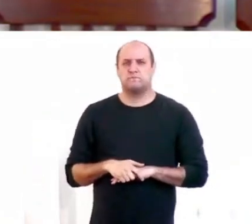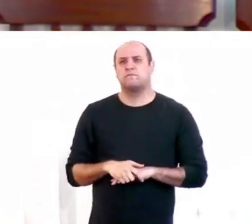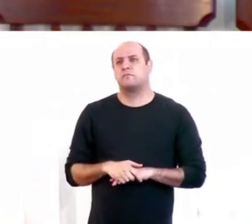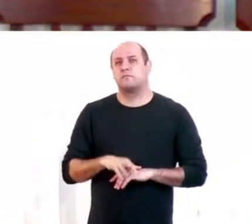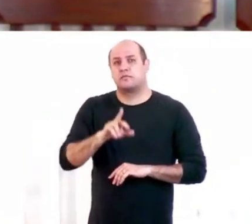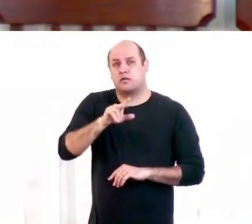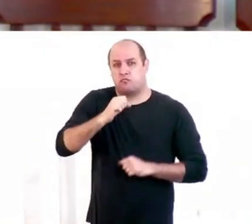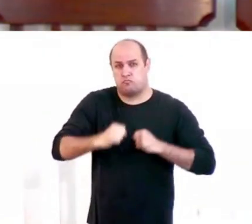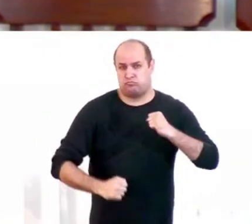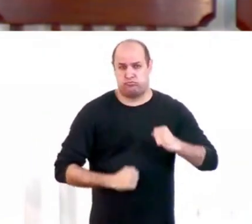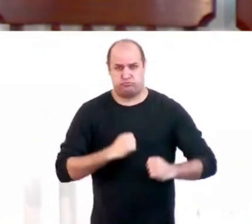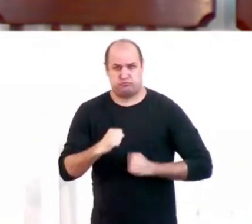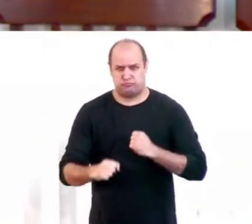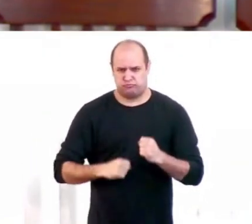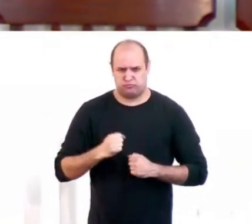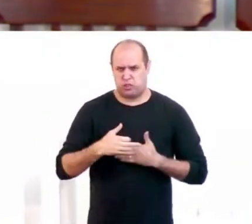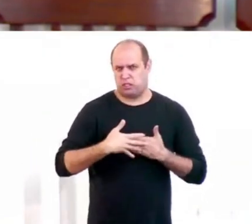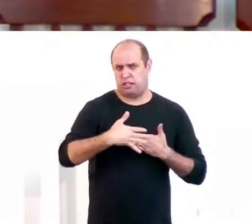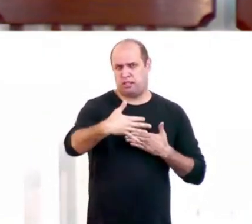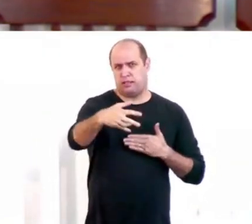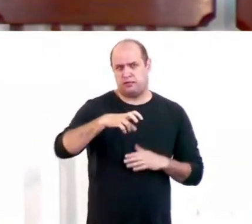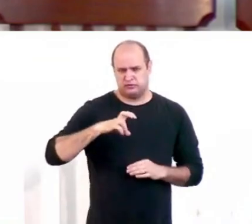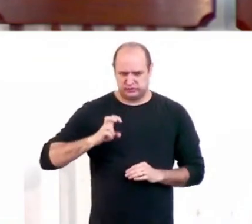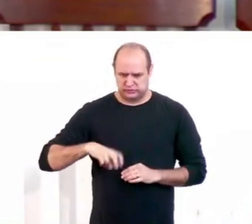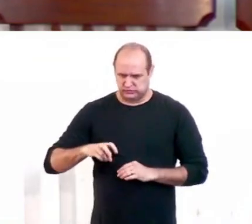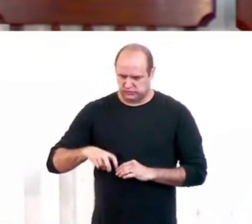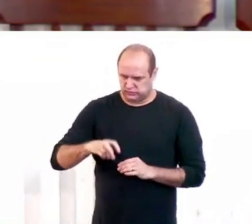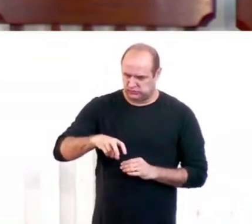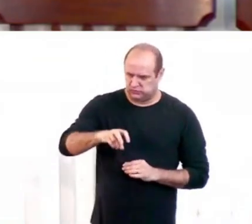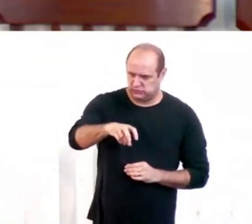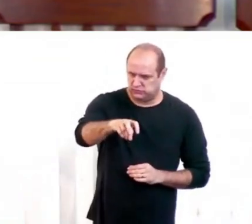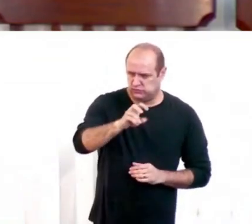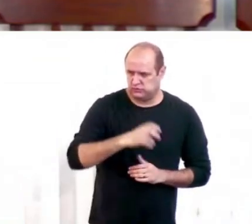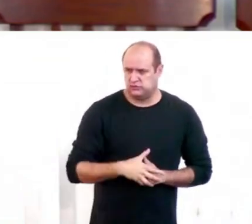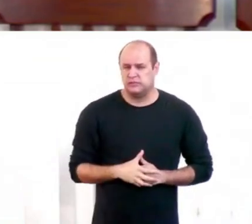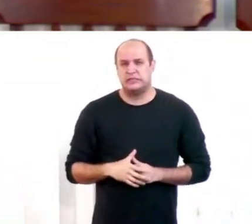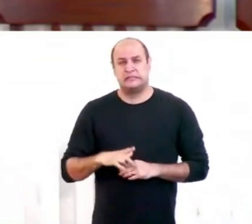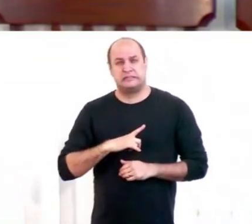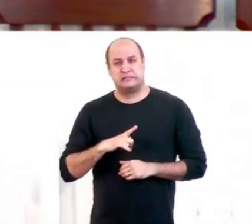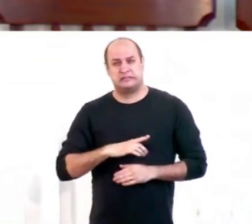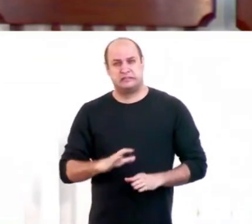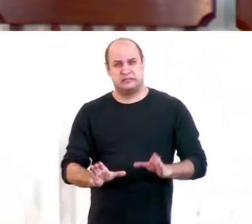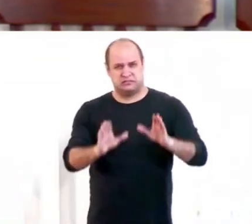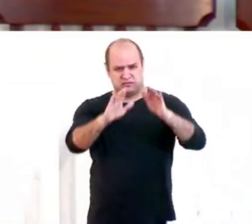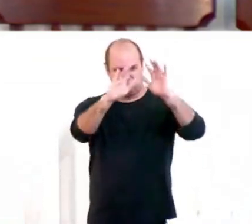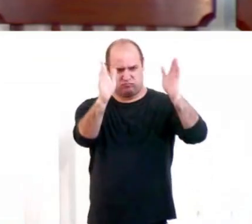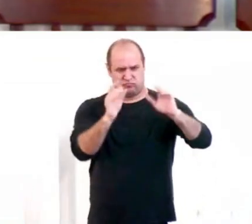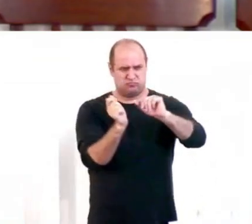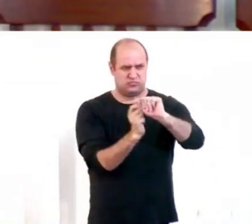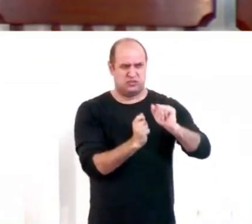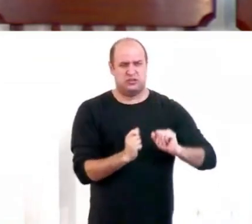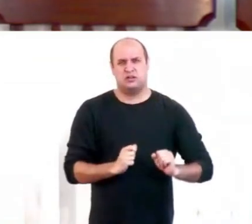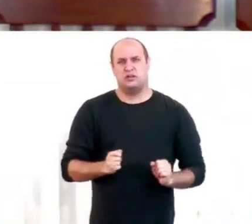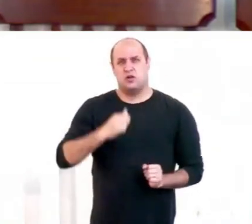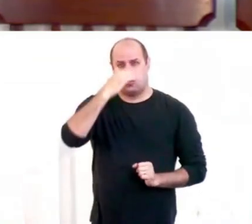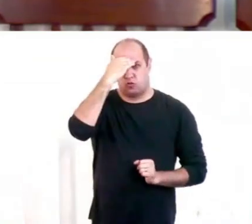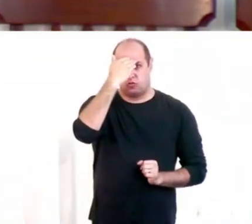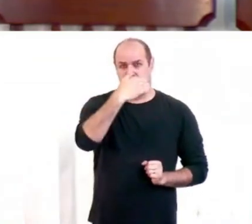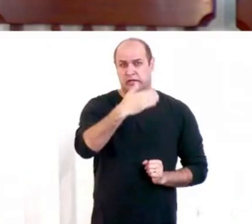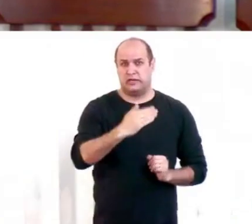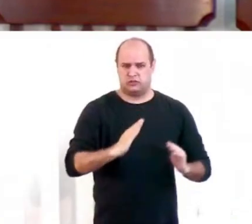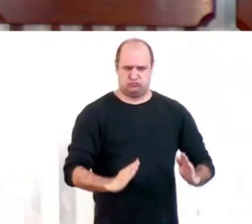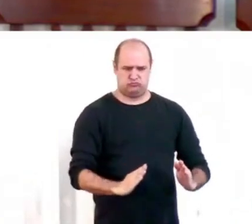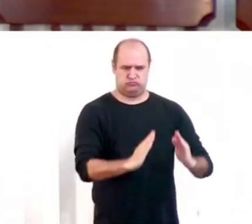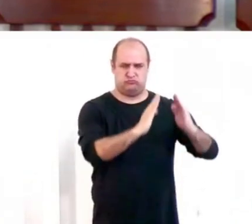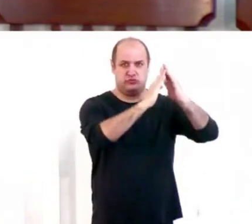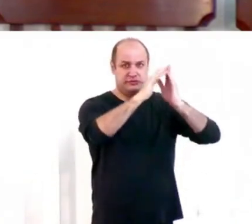Ibirapuera. Ali dentro a Espanha fez uma homenagem a Satanás, com um grande obelisco ali, com